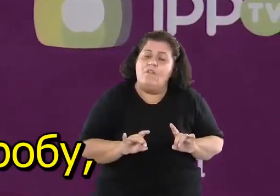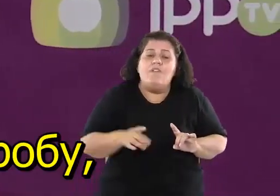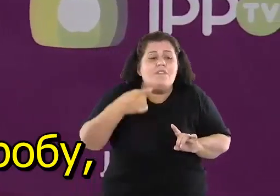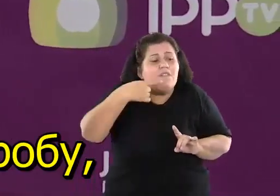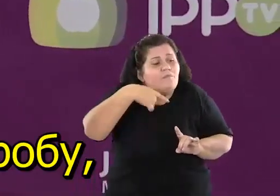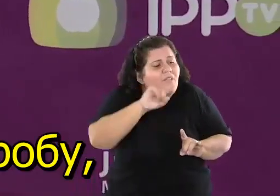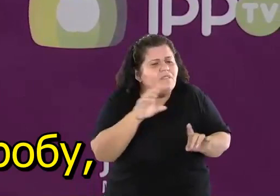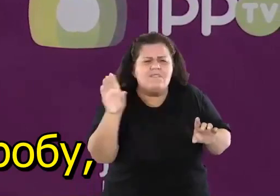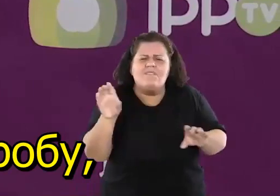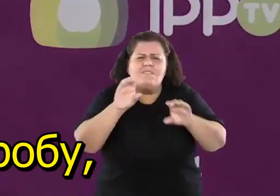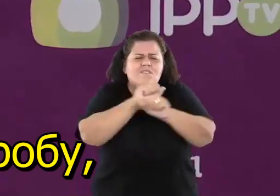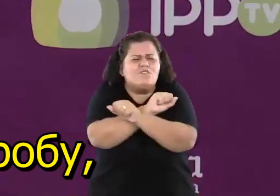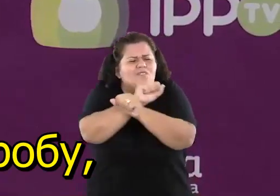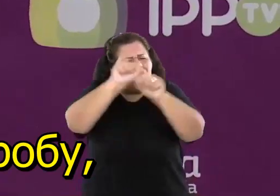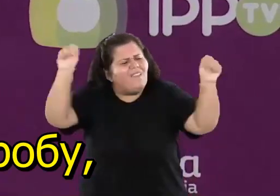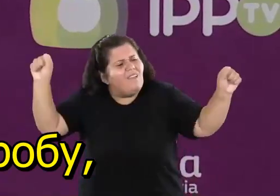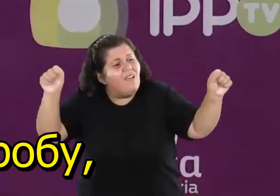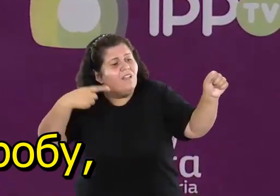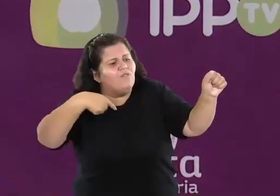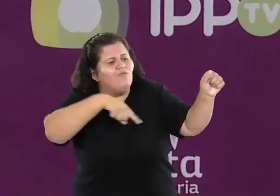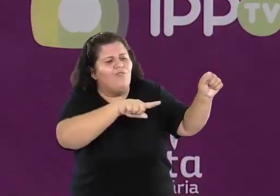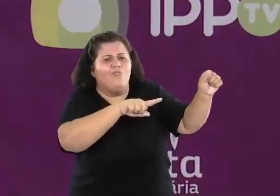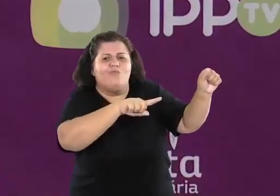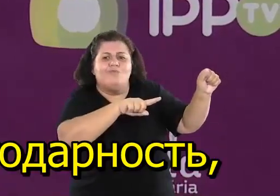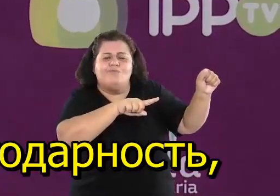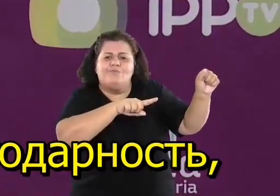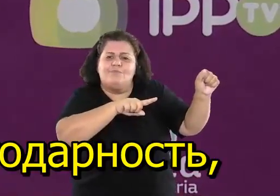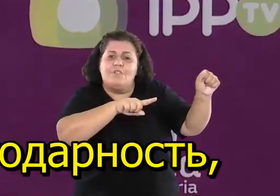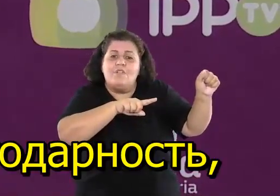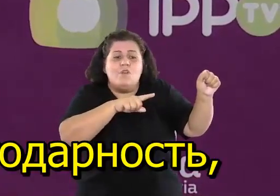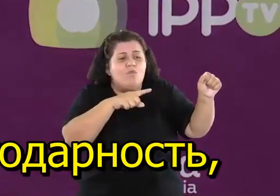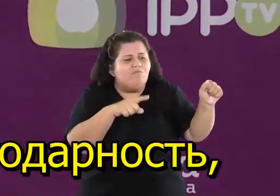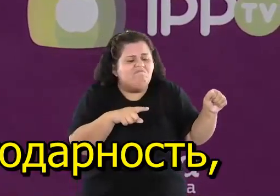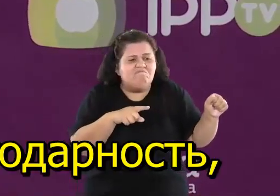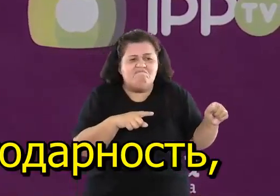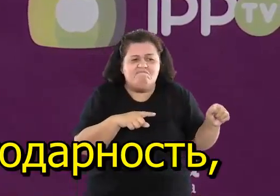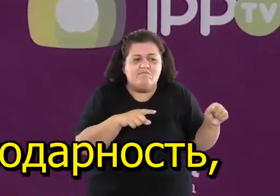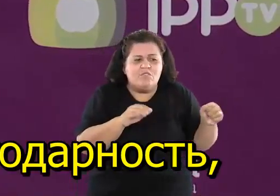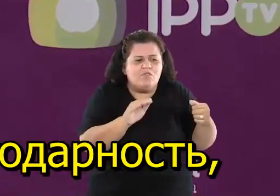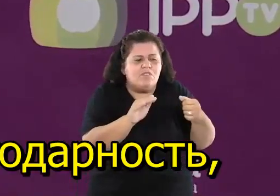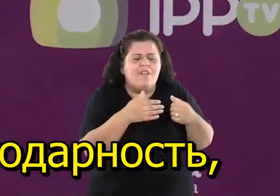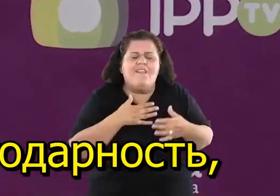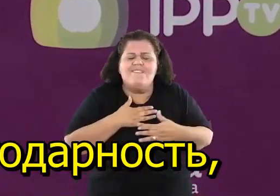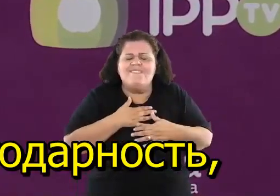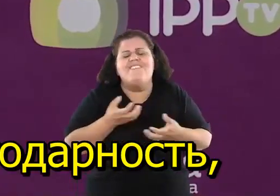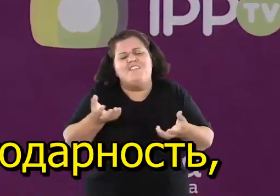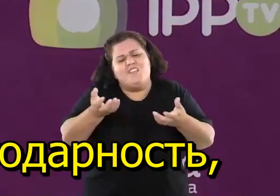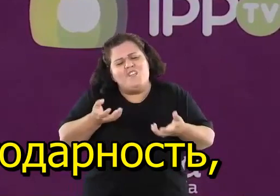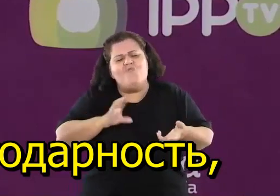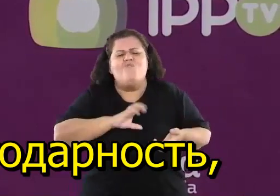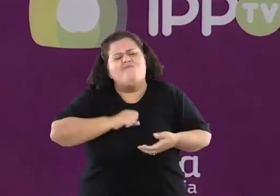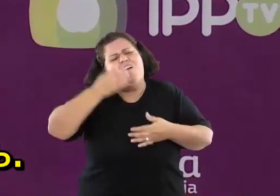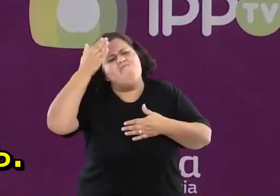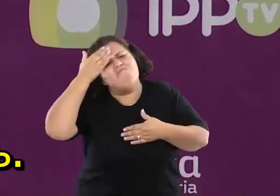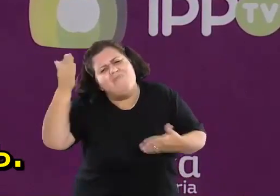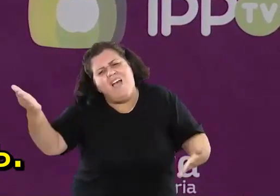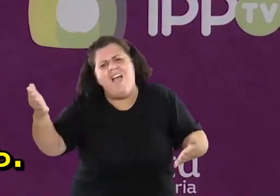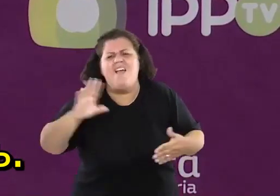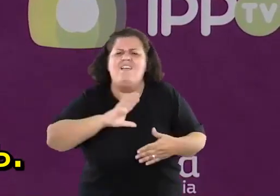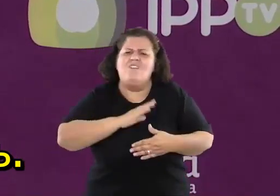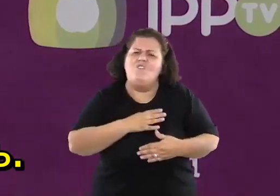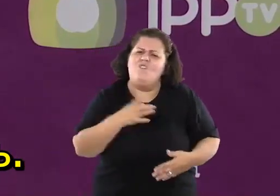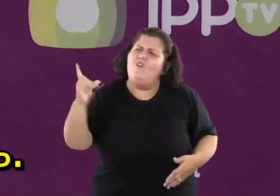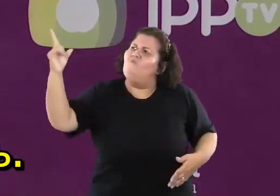E bem cedo elas foram ao sepulcro. O cenário era de amor, de gratidão, de